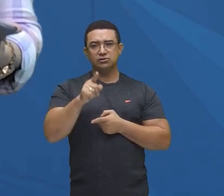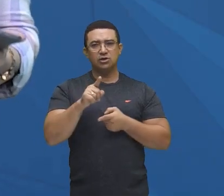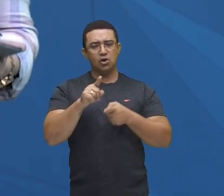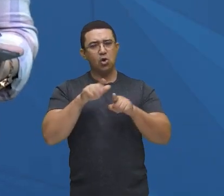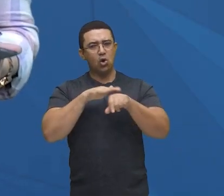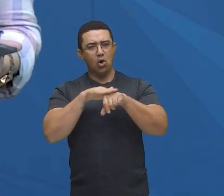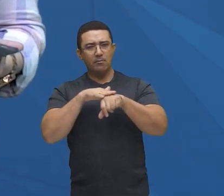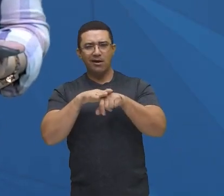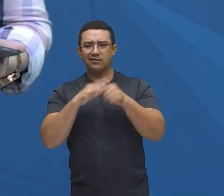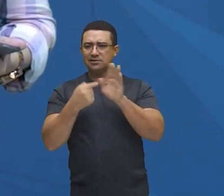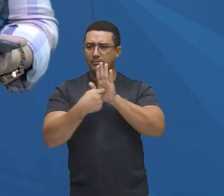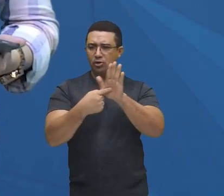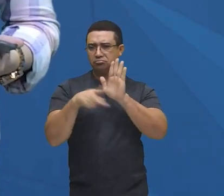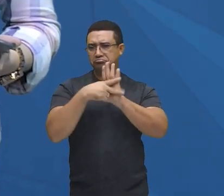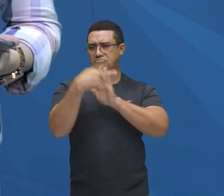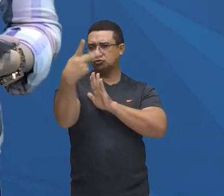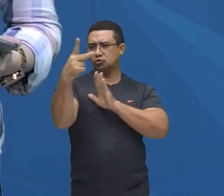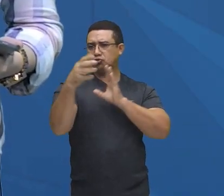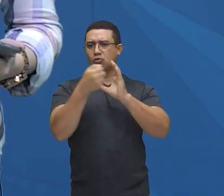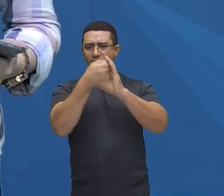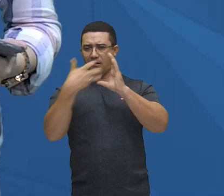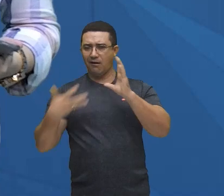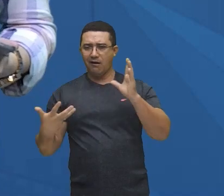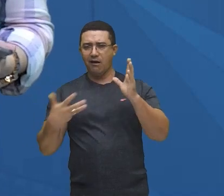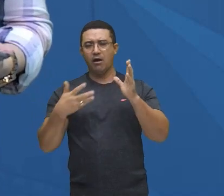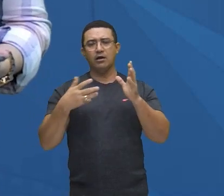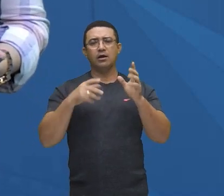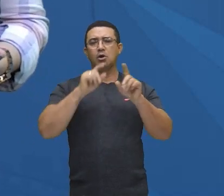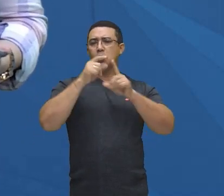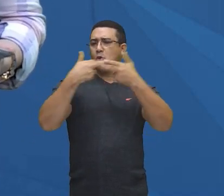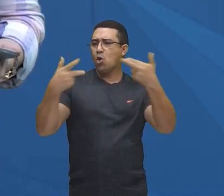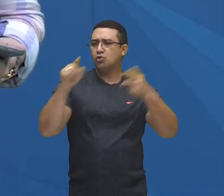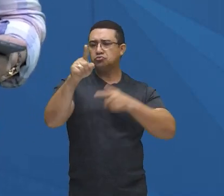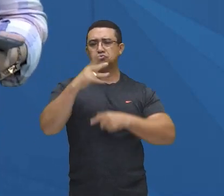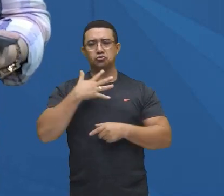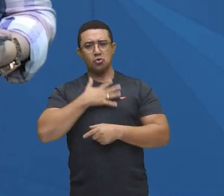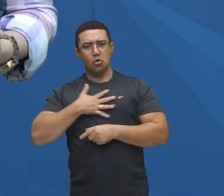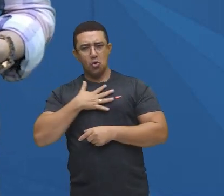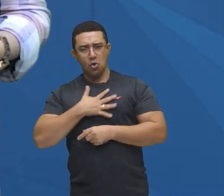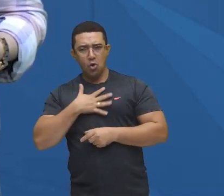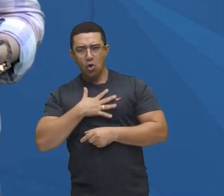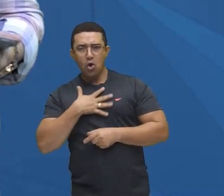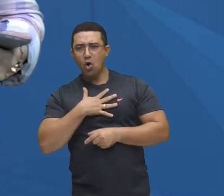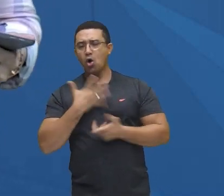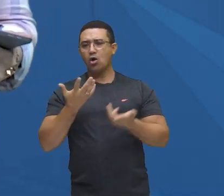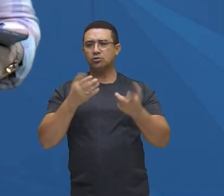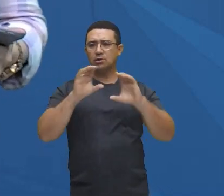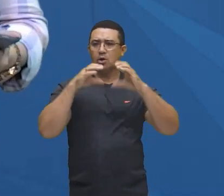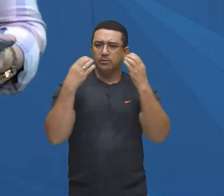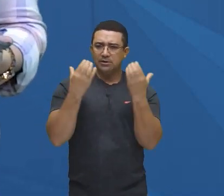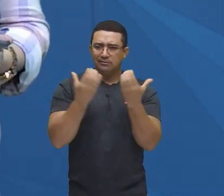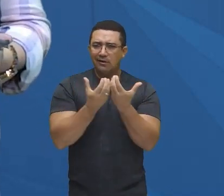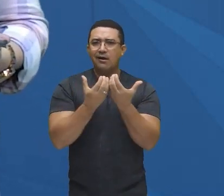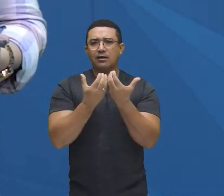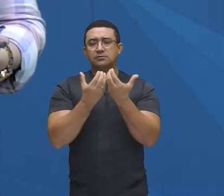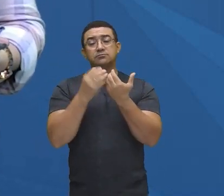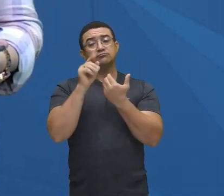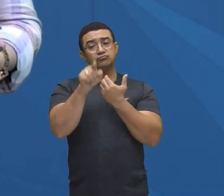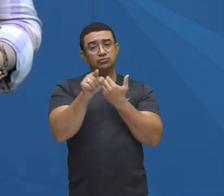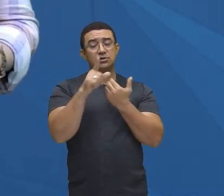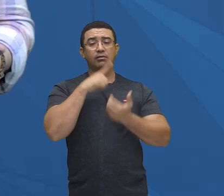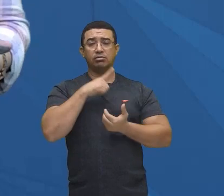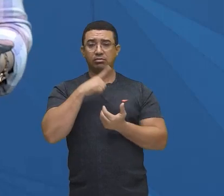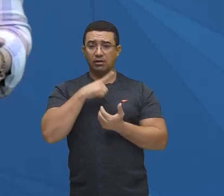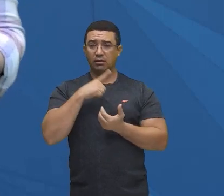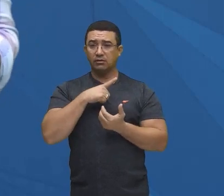suas características, aos seus gostos e preferências, né, em relação à comunidade. Então você tem